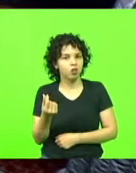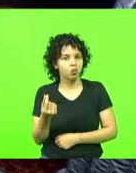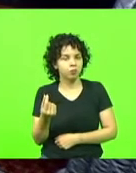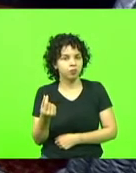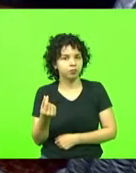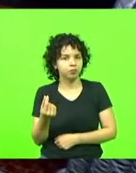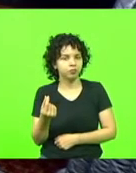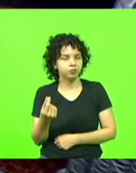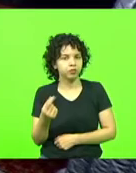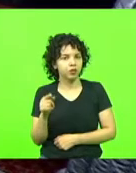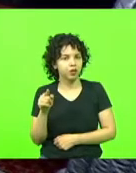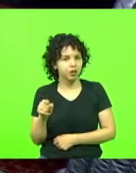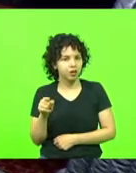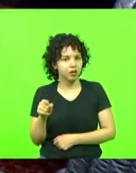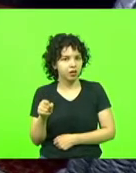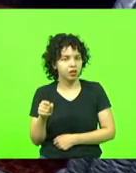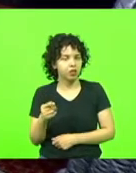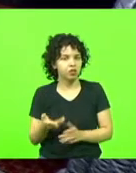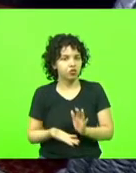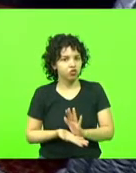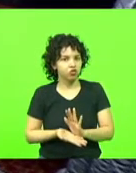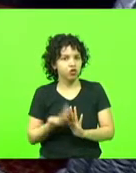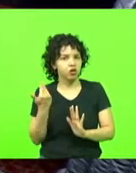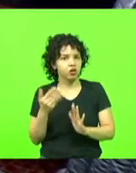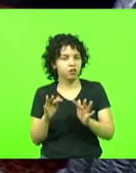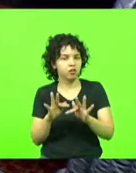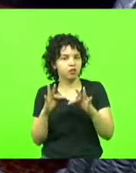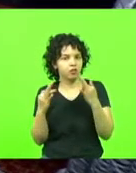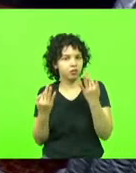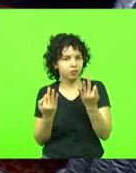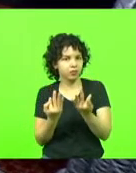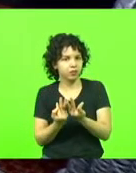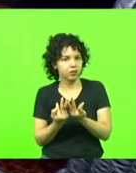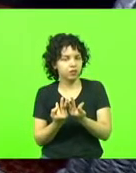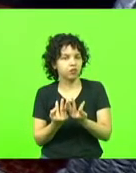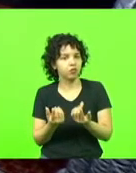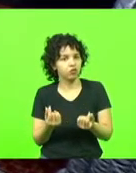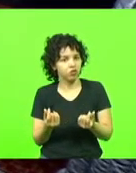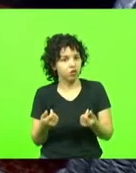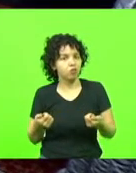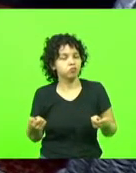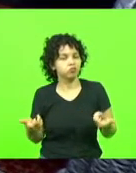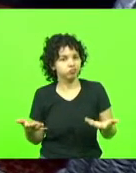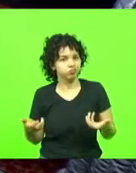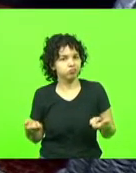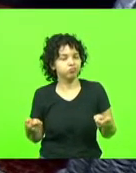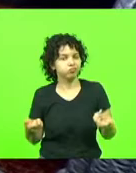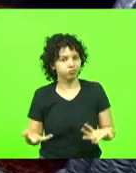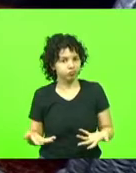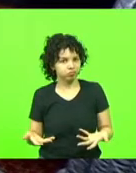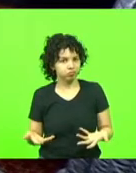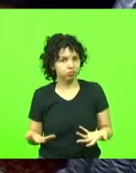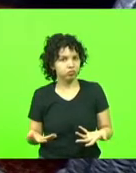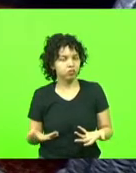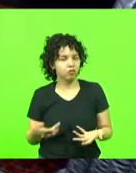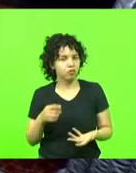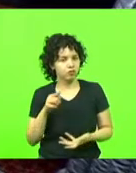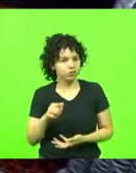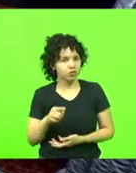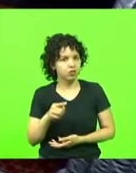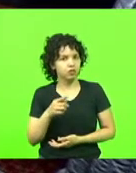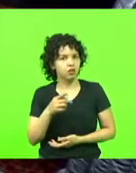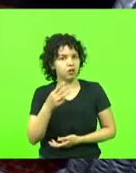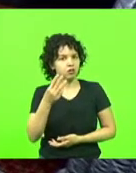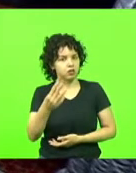está tirando das famílias brasileiras muito recurso. E quando você traz esse número de 31